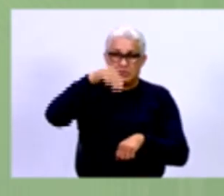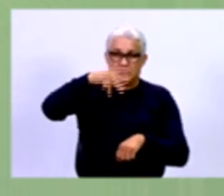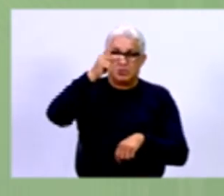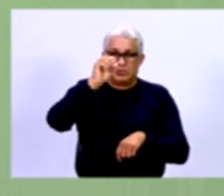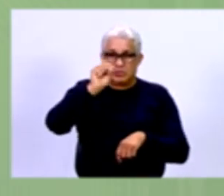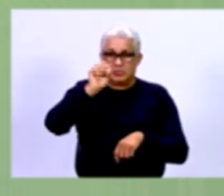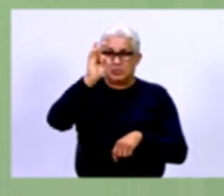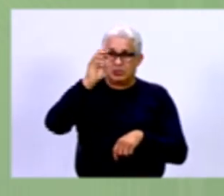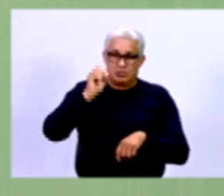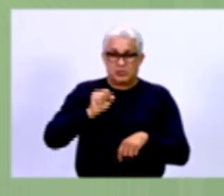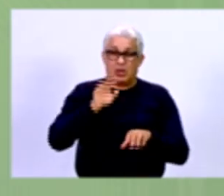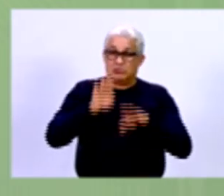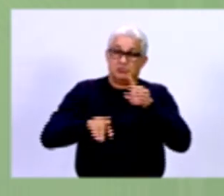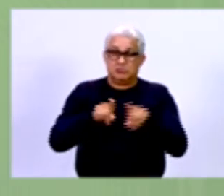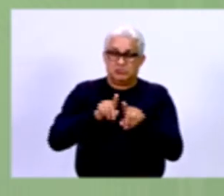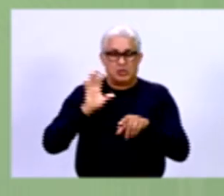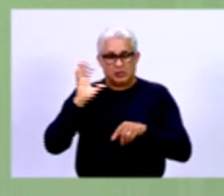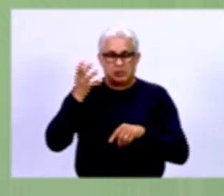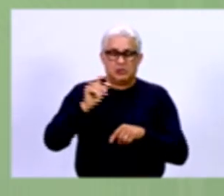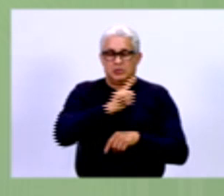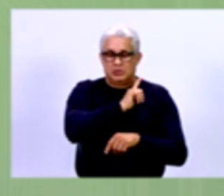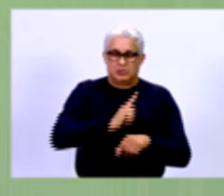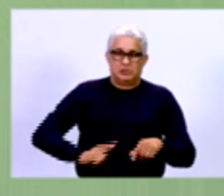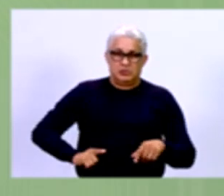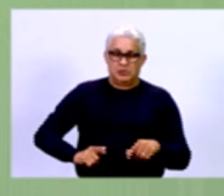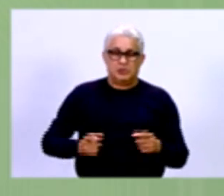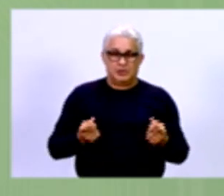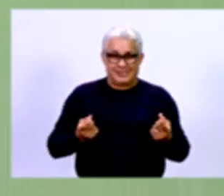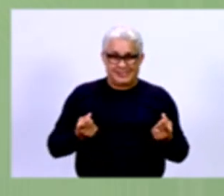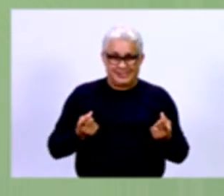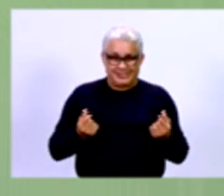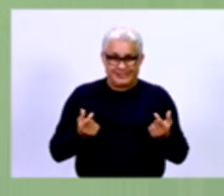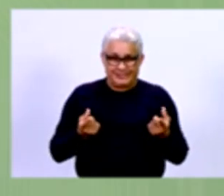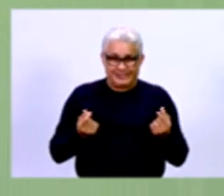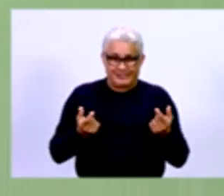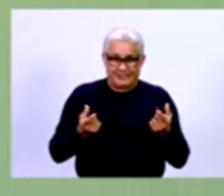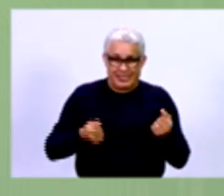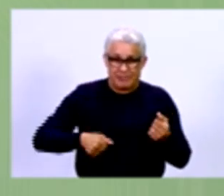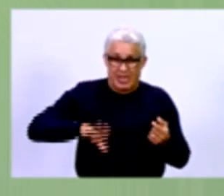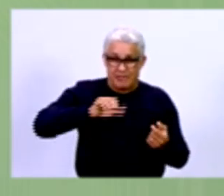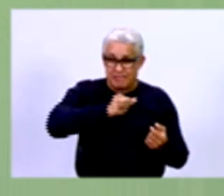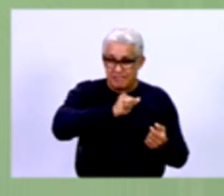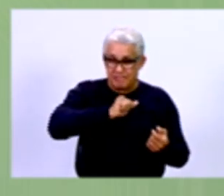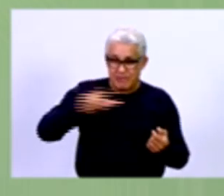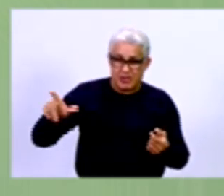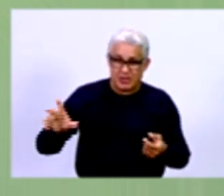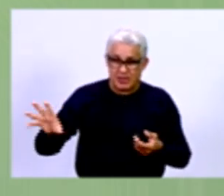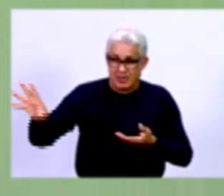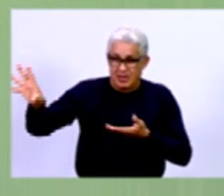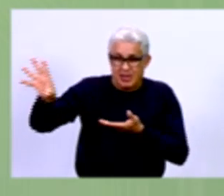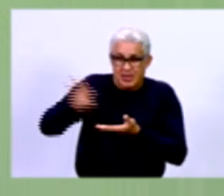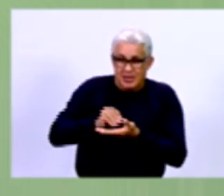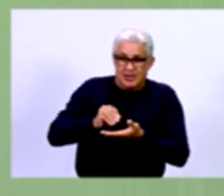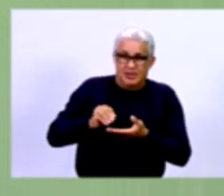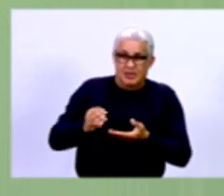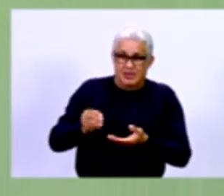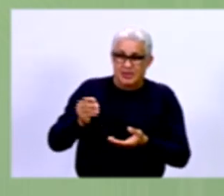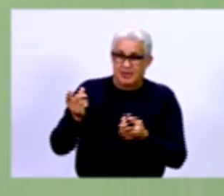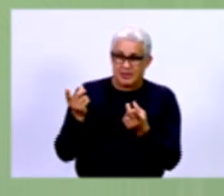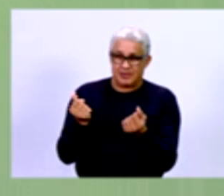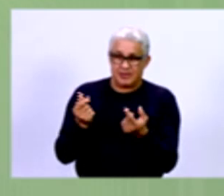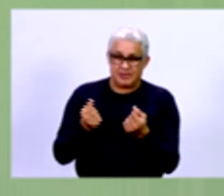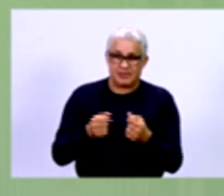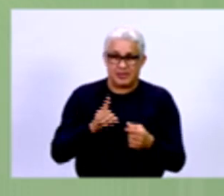entanto, muitas vezes acontece do governo ter gastos que superam a sua arrecadação. Isso é o que gera o